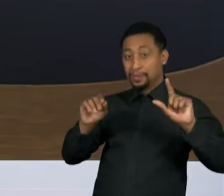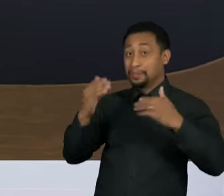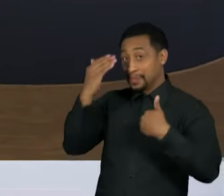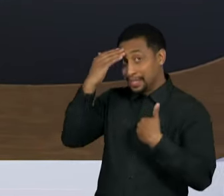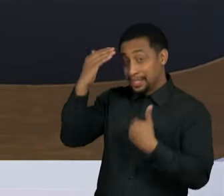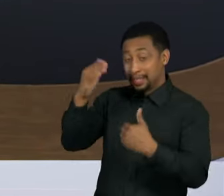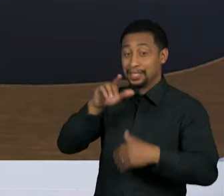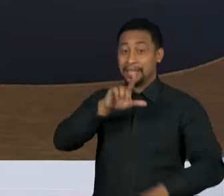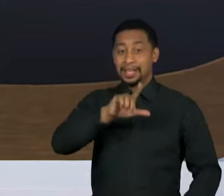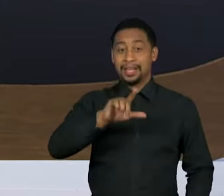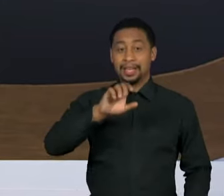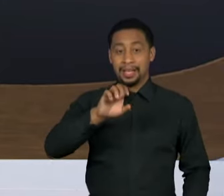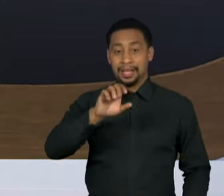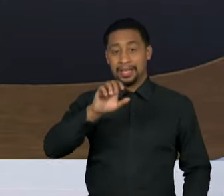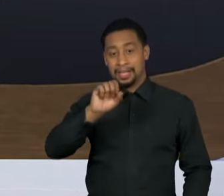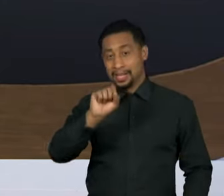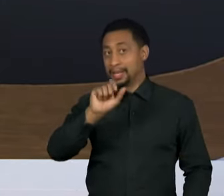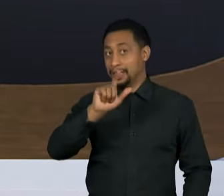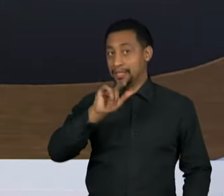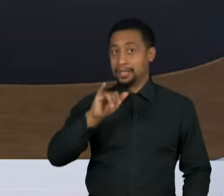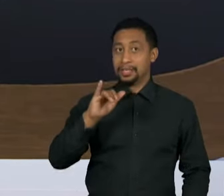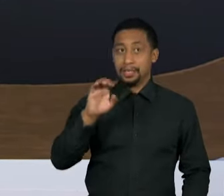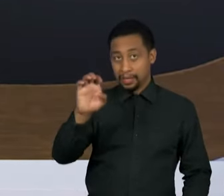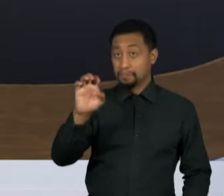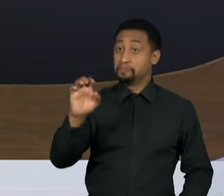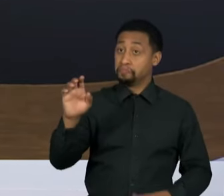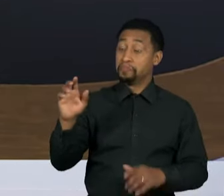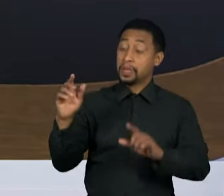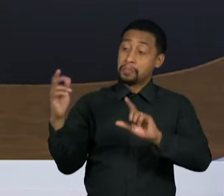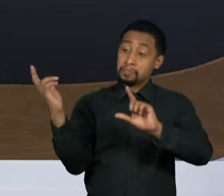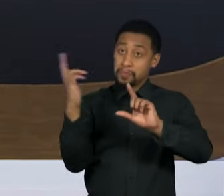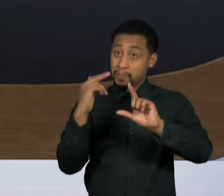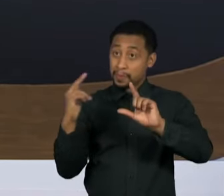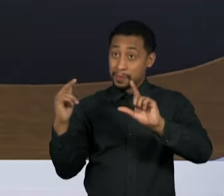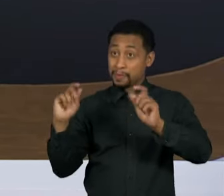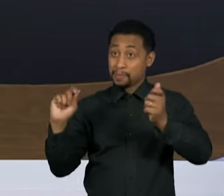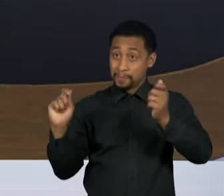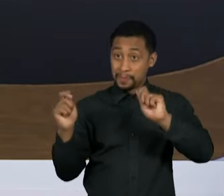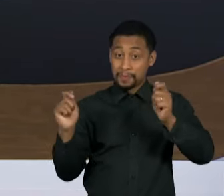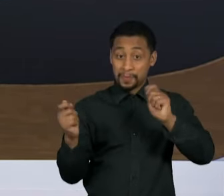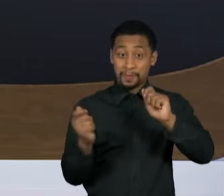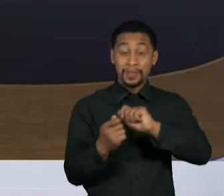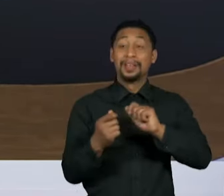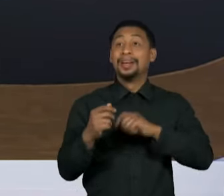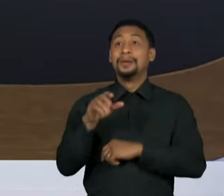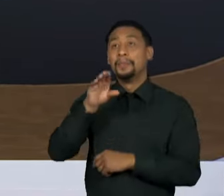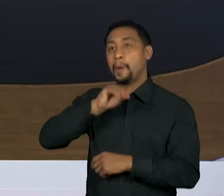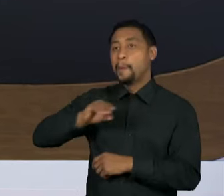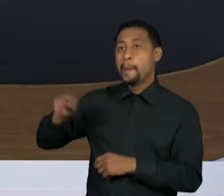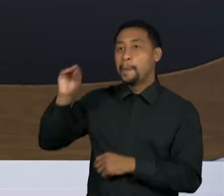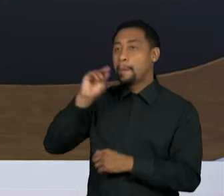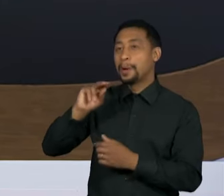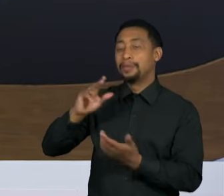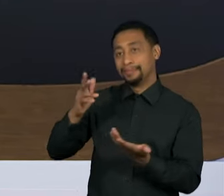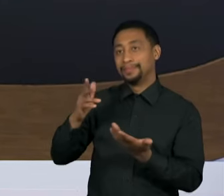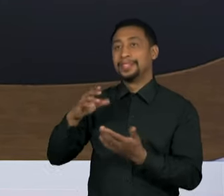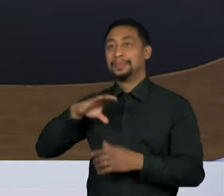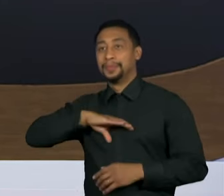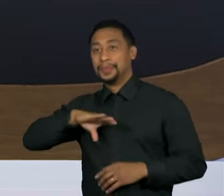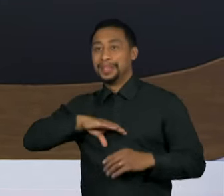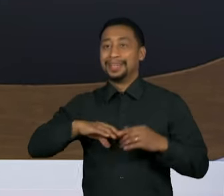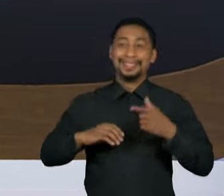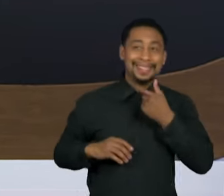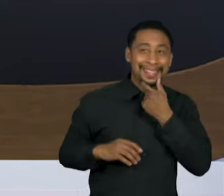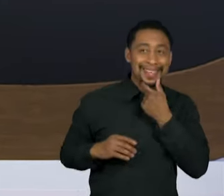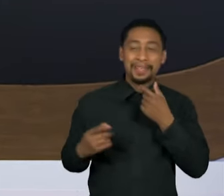agradeço também a Leslie Cohen, que traduziu para o português e para o inglês esse nosso papo aqui com o Sandel. O